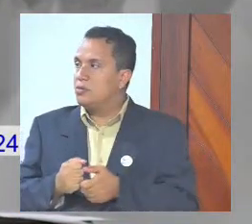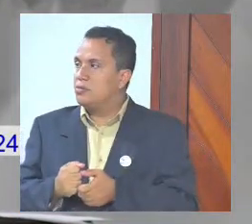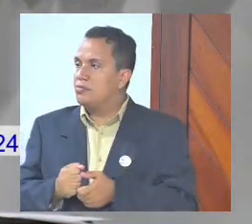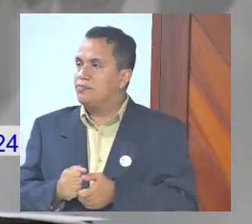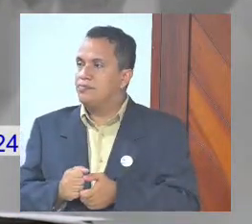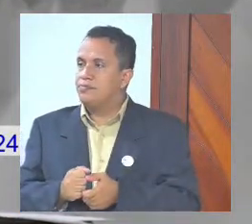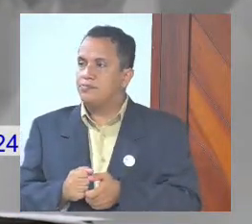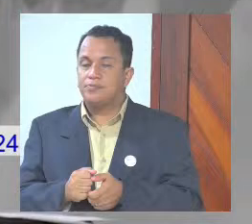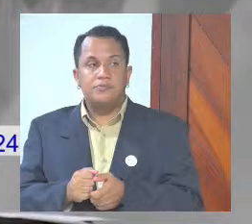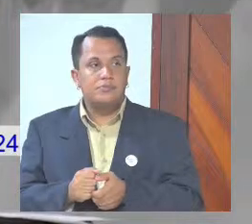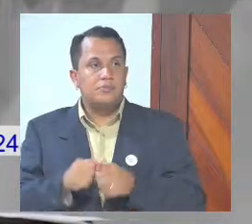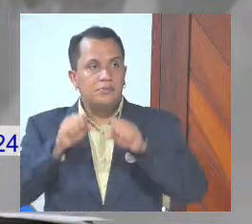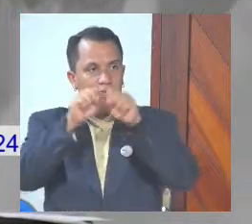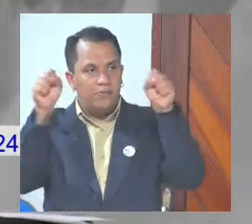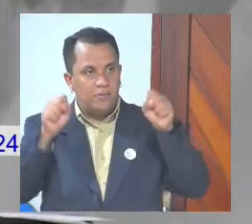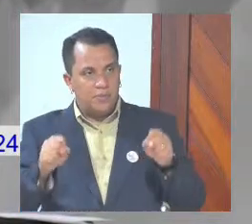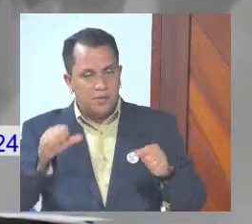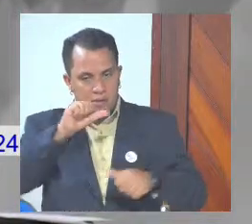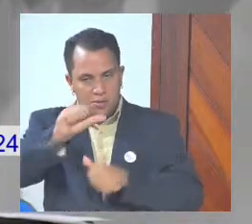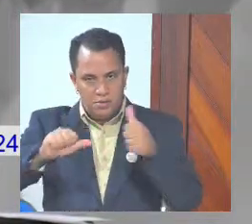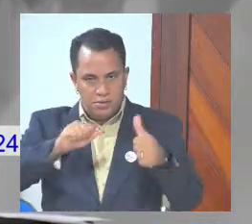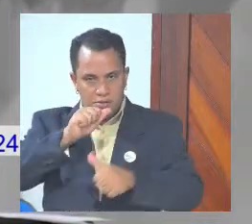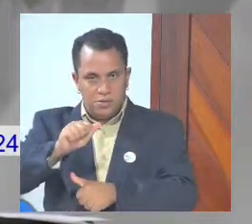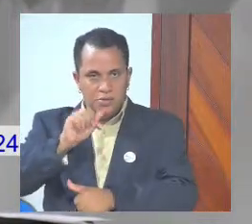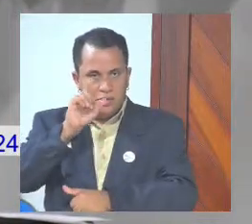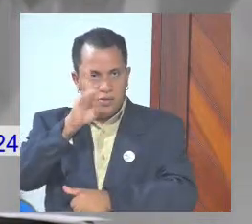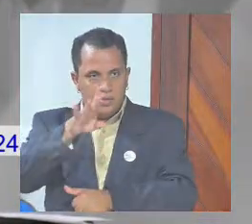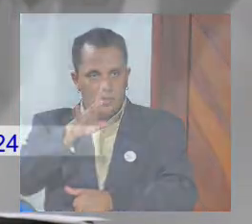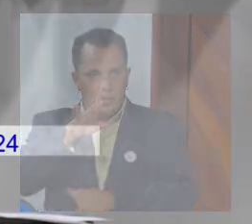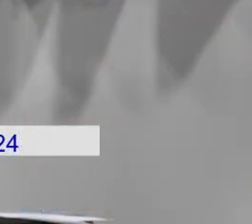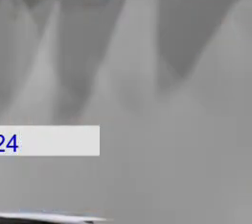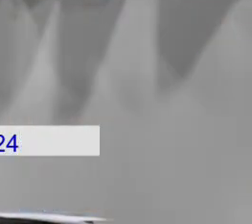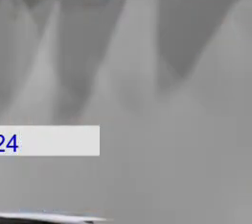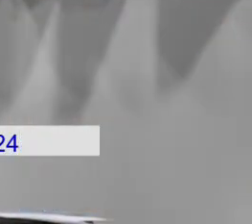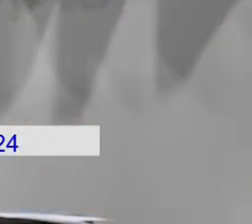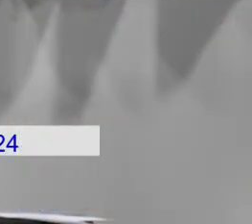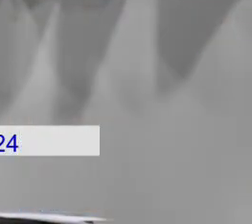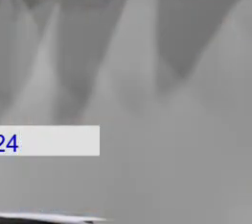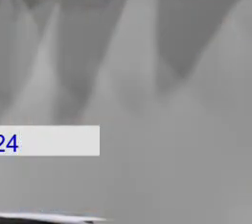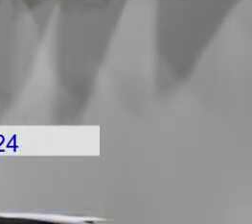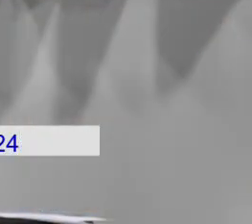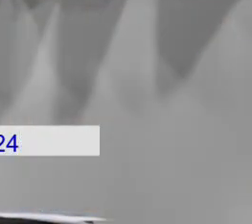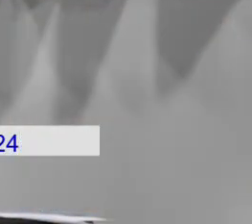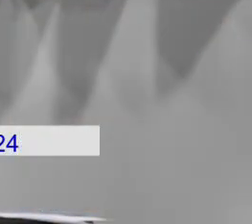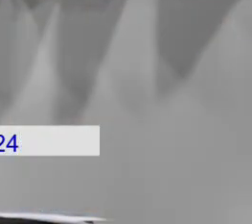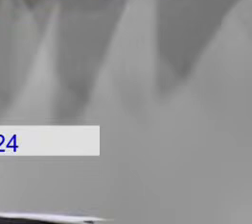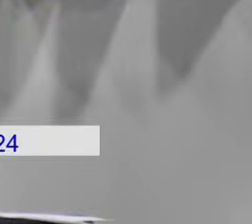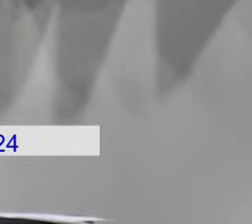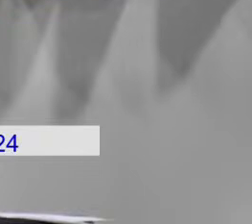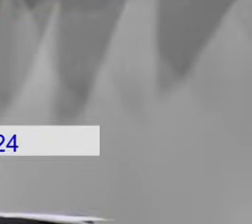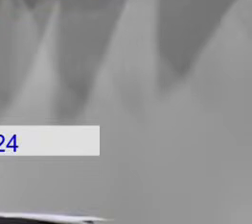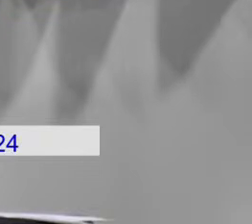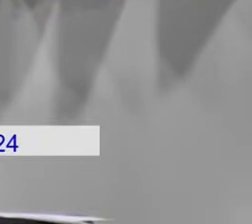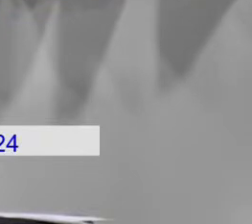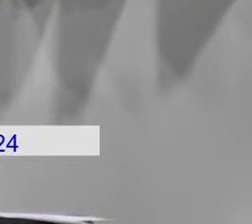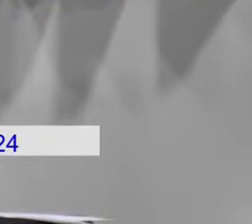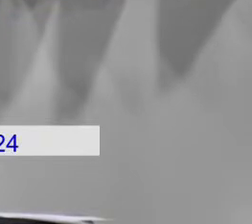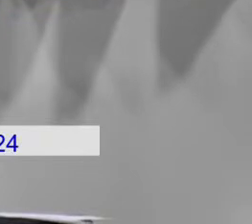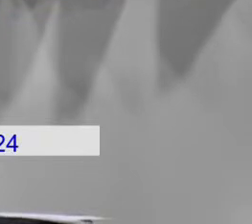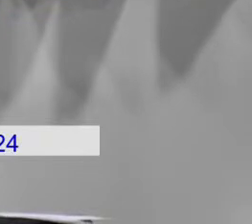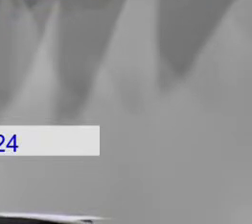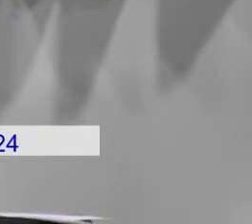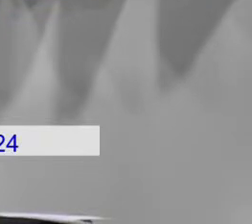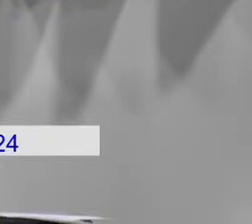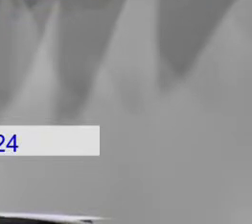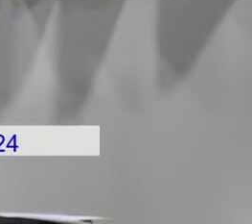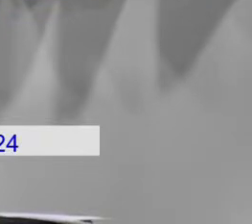esse esquema se transforme em um sistema educacional. Nós queremos um